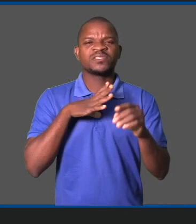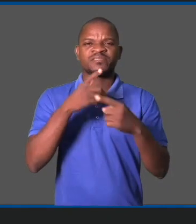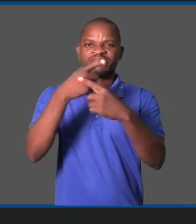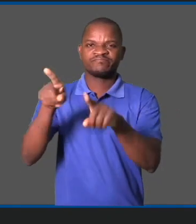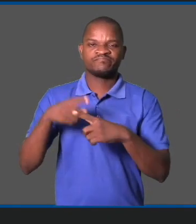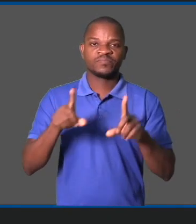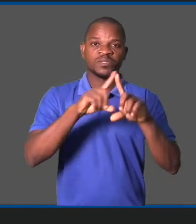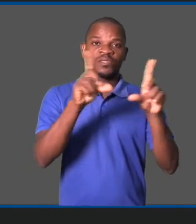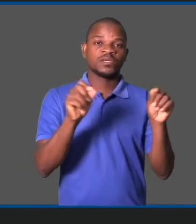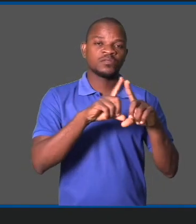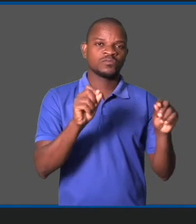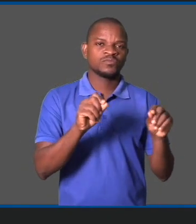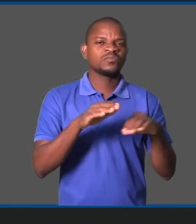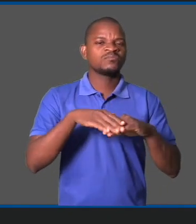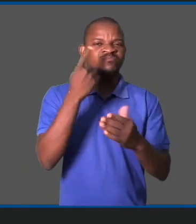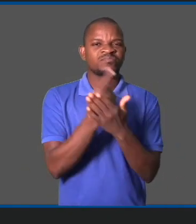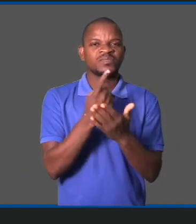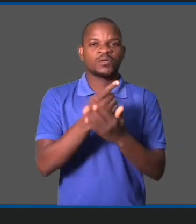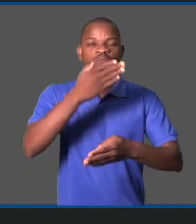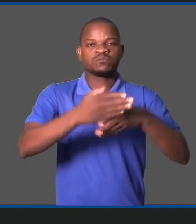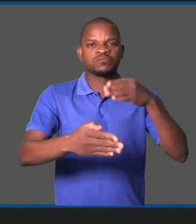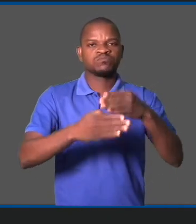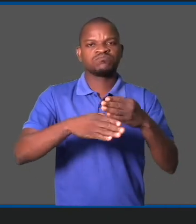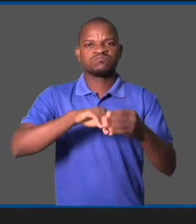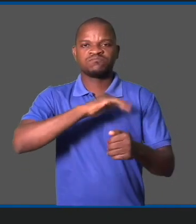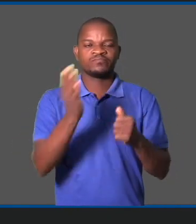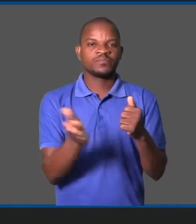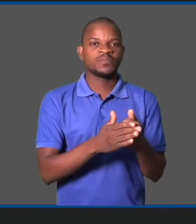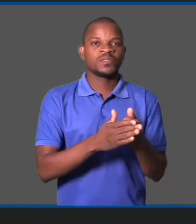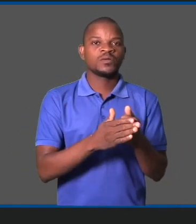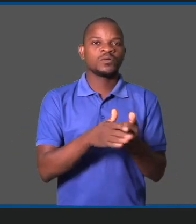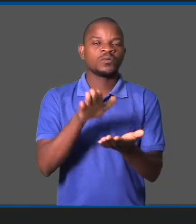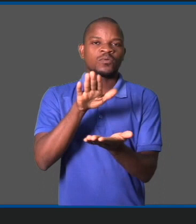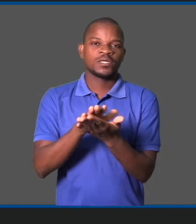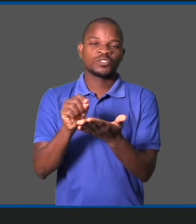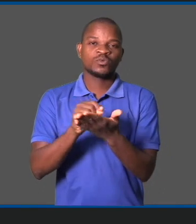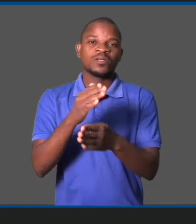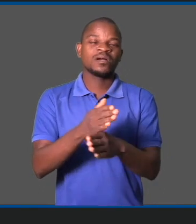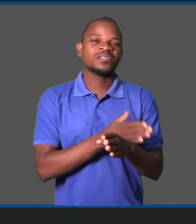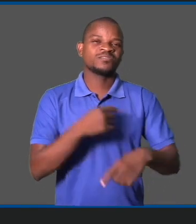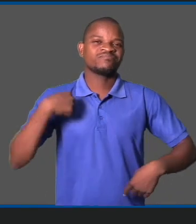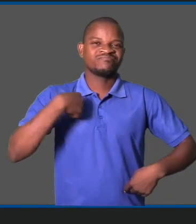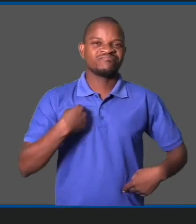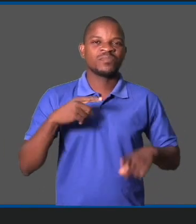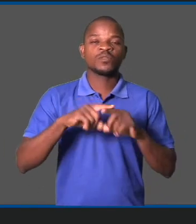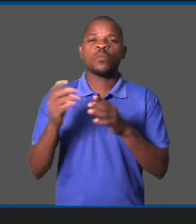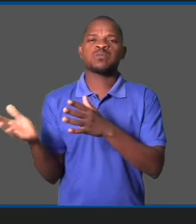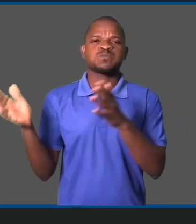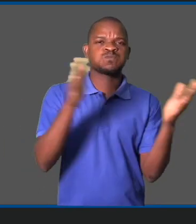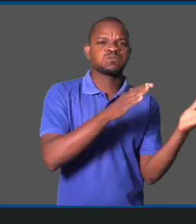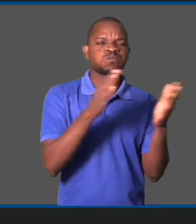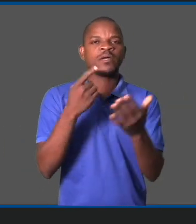vários componentes. Uma delas é a reconstrução das escolas que sofreram no âmbito do